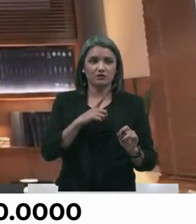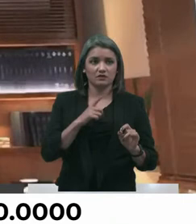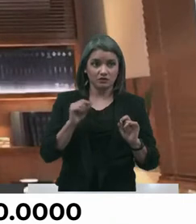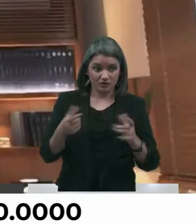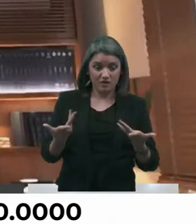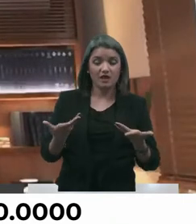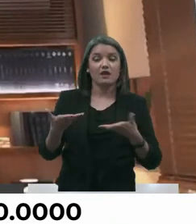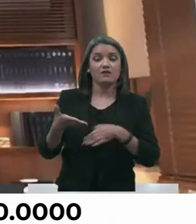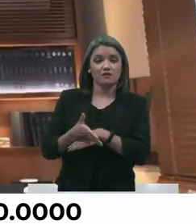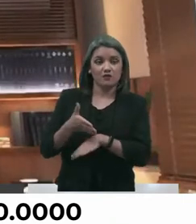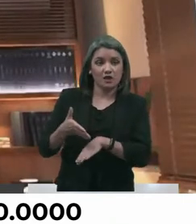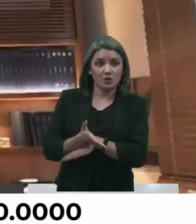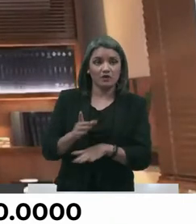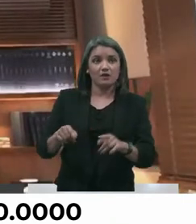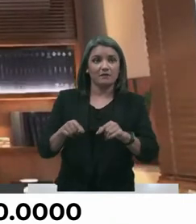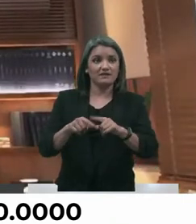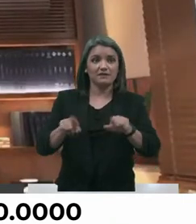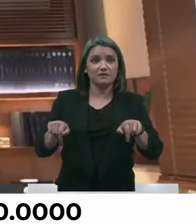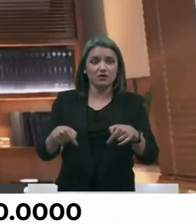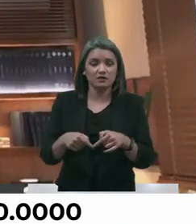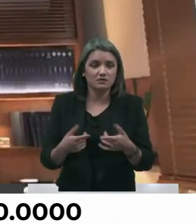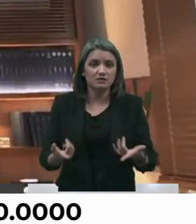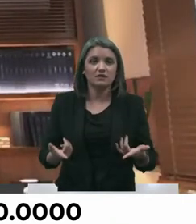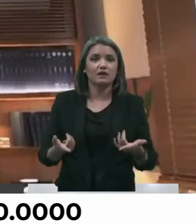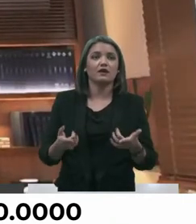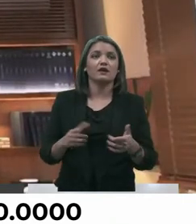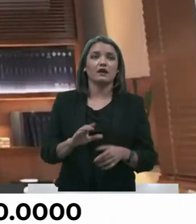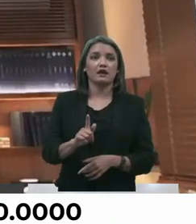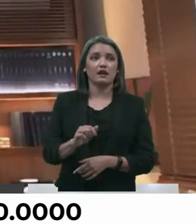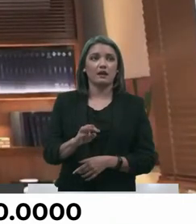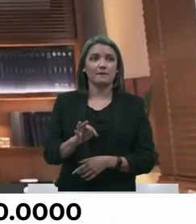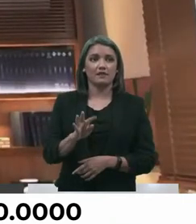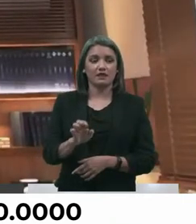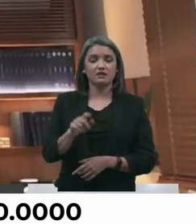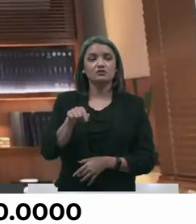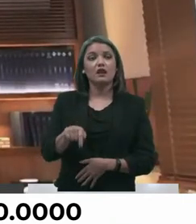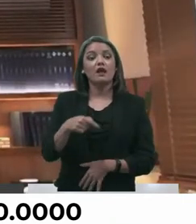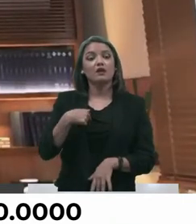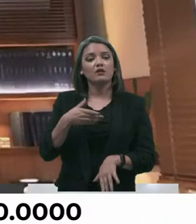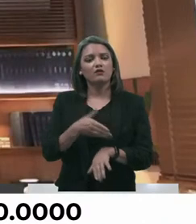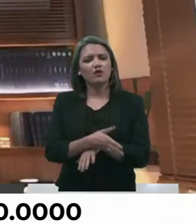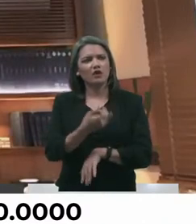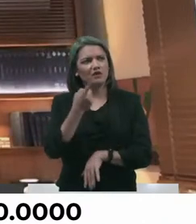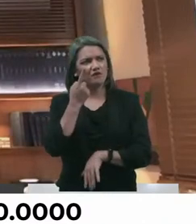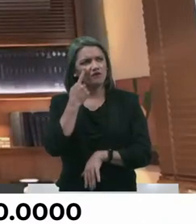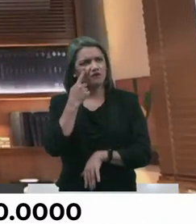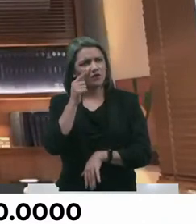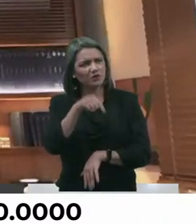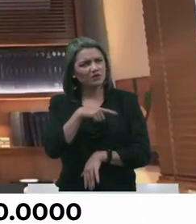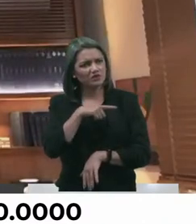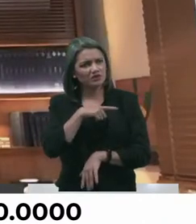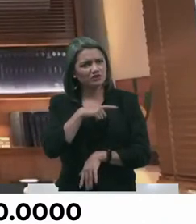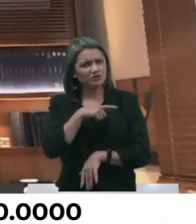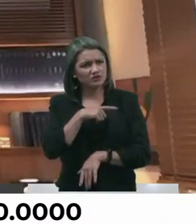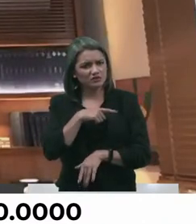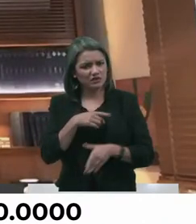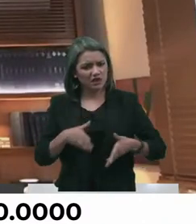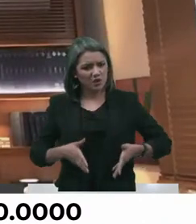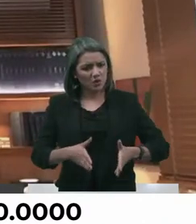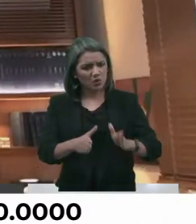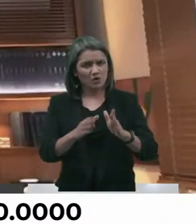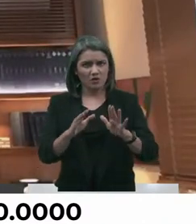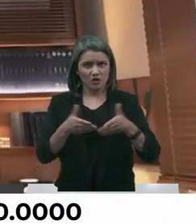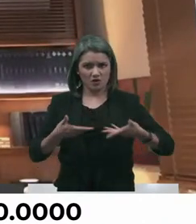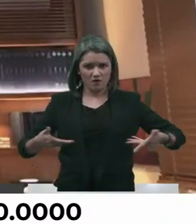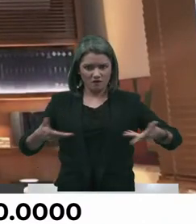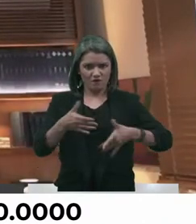lá na comarca de Búzios que a estatueta de sua propriedade estaria exibida num dos corredores do Fórum